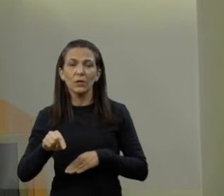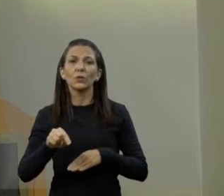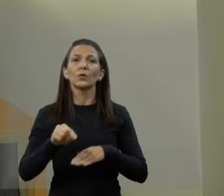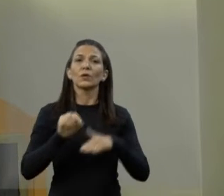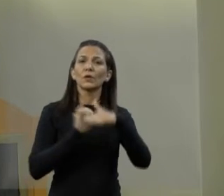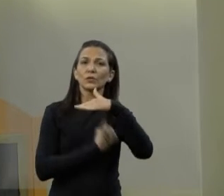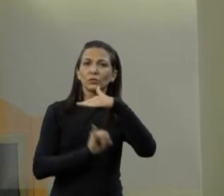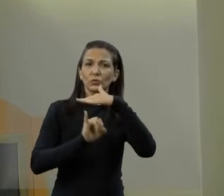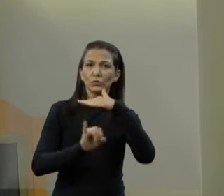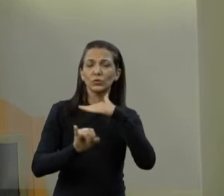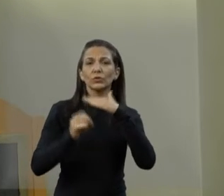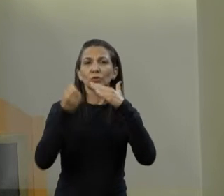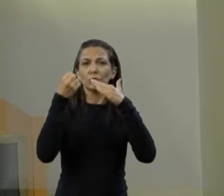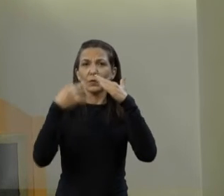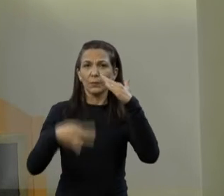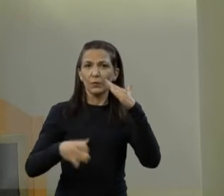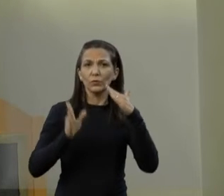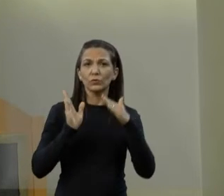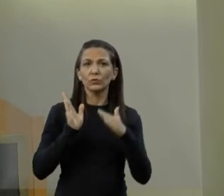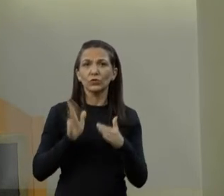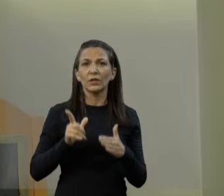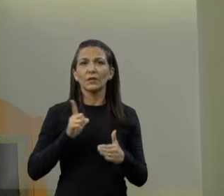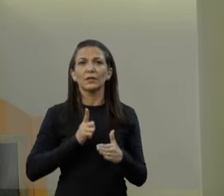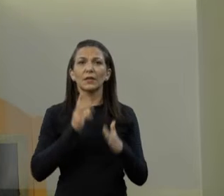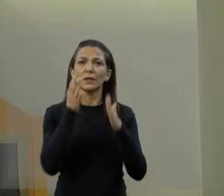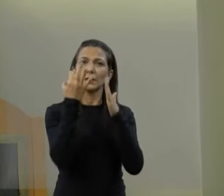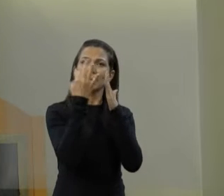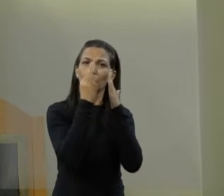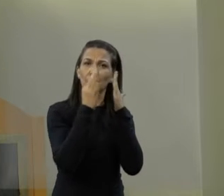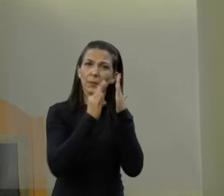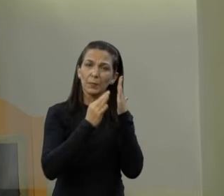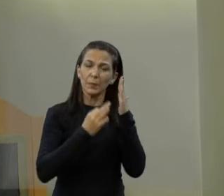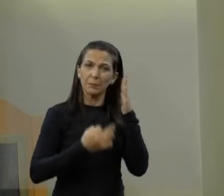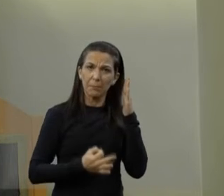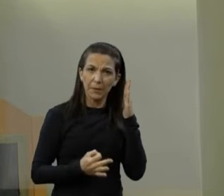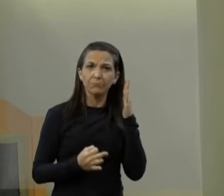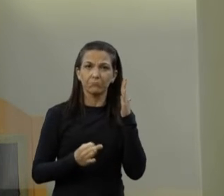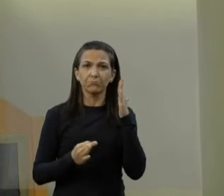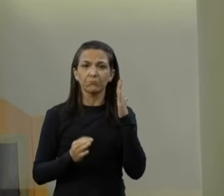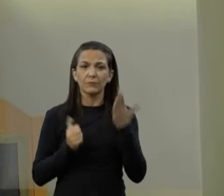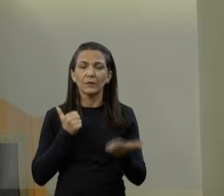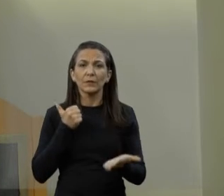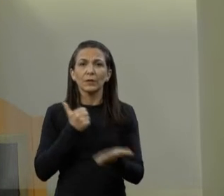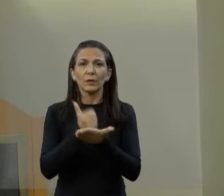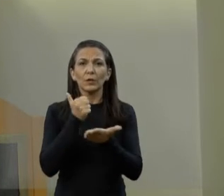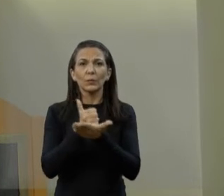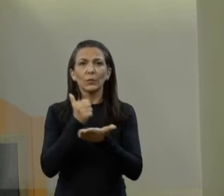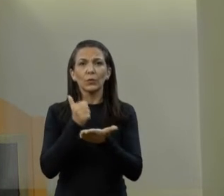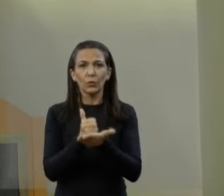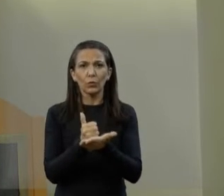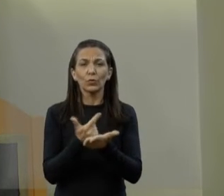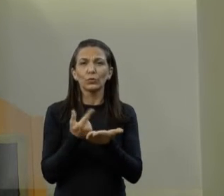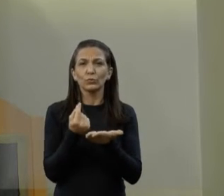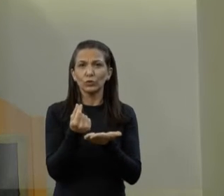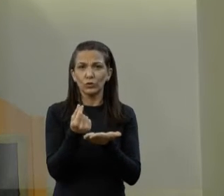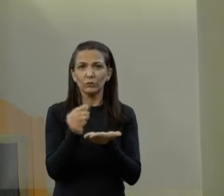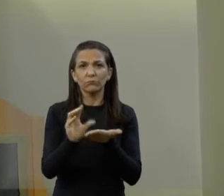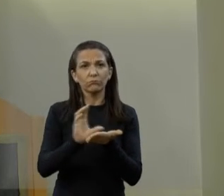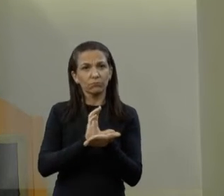esse ano que o Gerson já falou lá Antoniel de Camargo Vila Vicentina Associação de